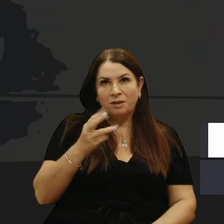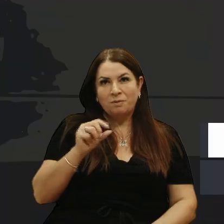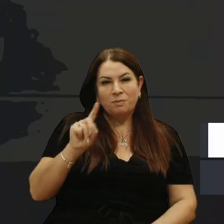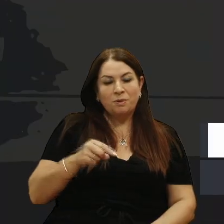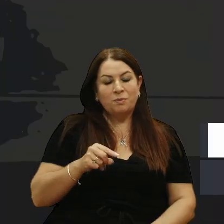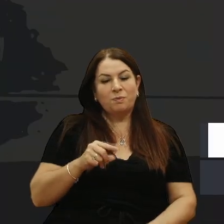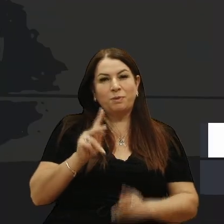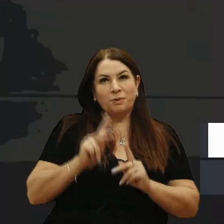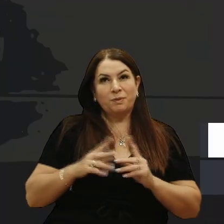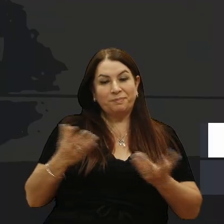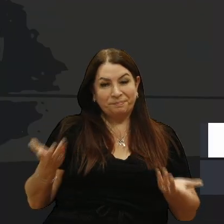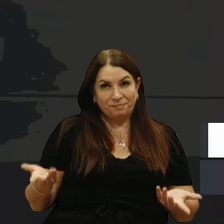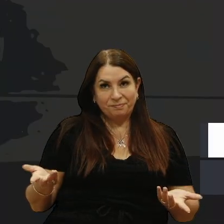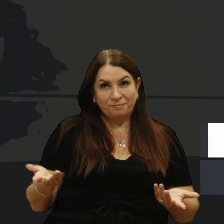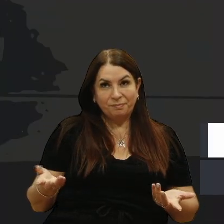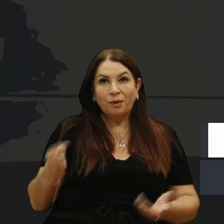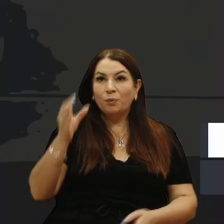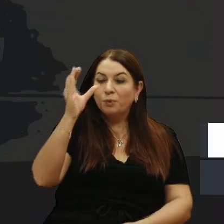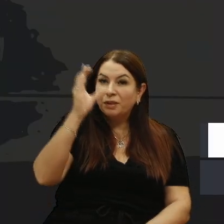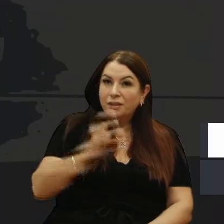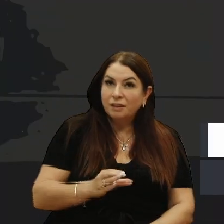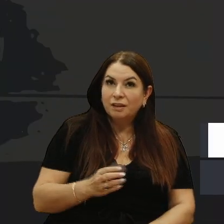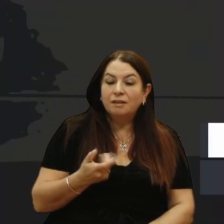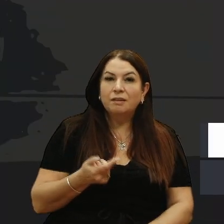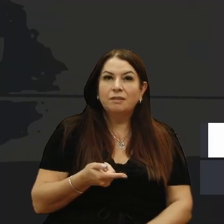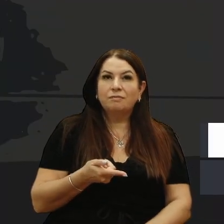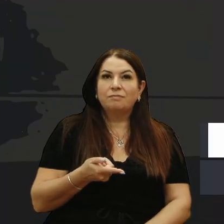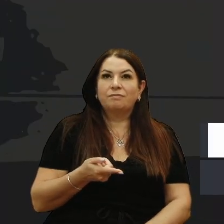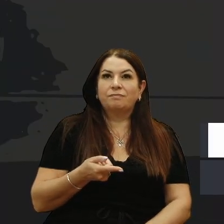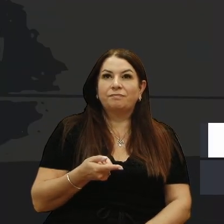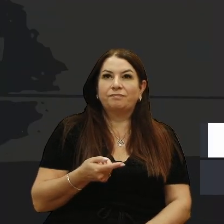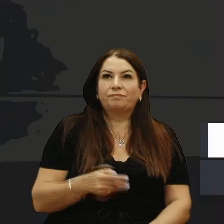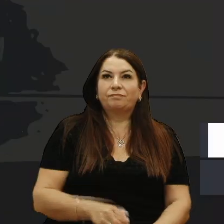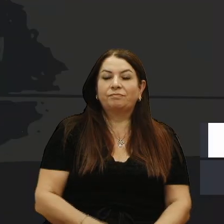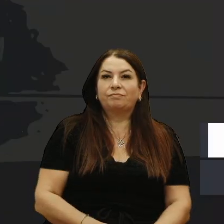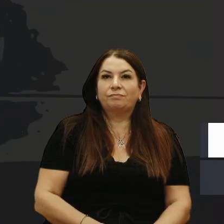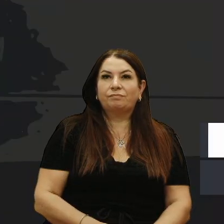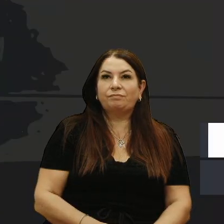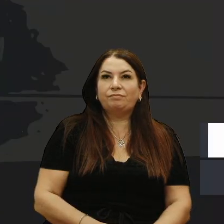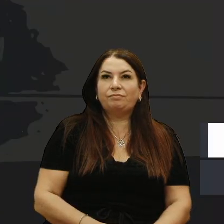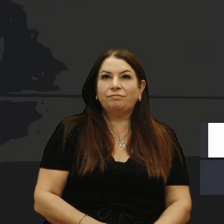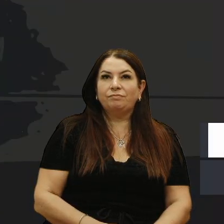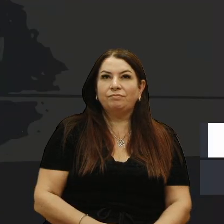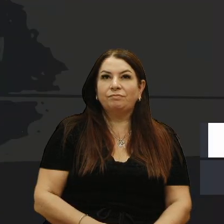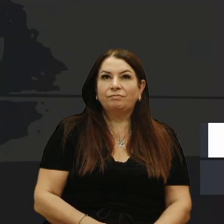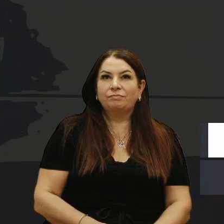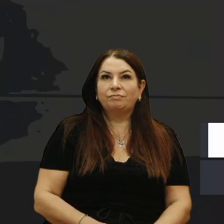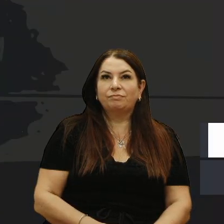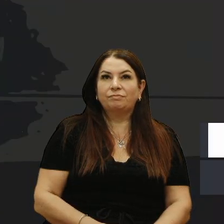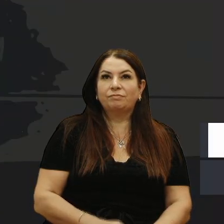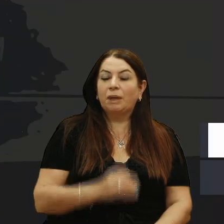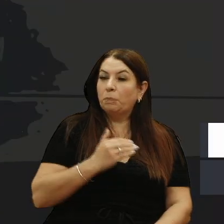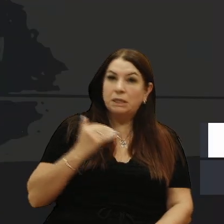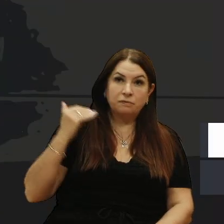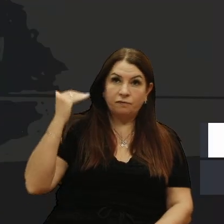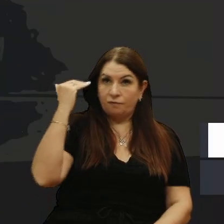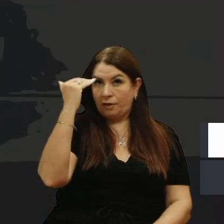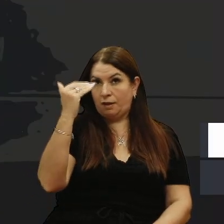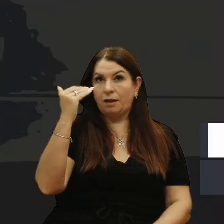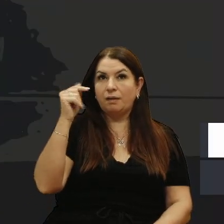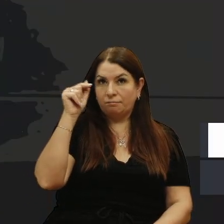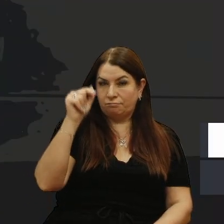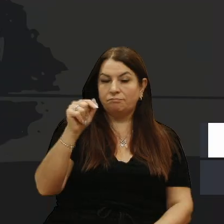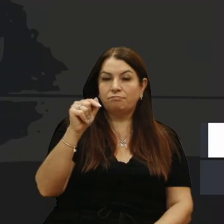habitantes. Então, um cidadão que está, né, na mais alta esfera do